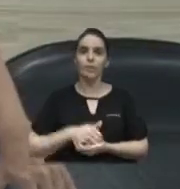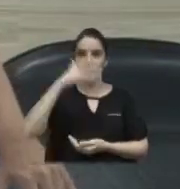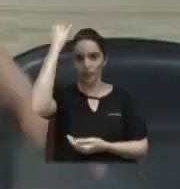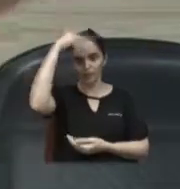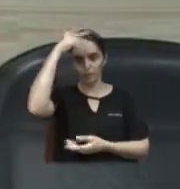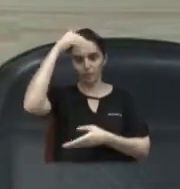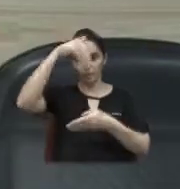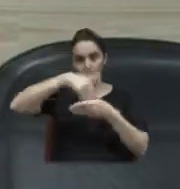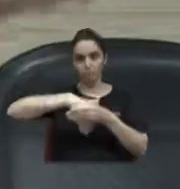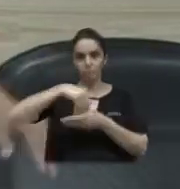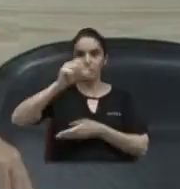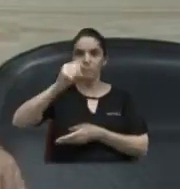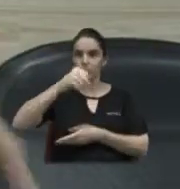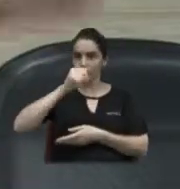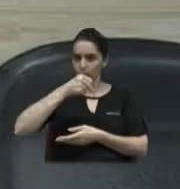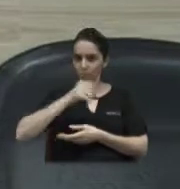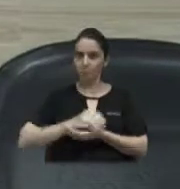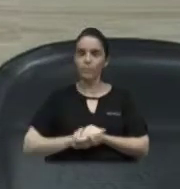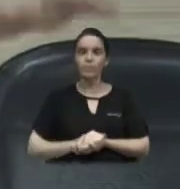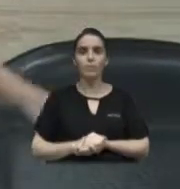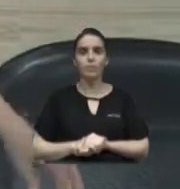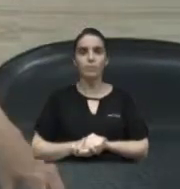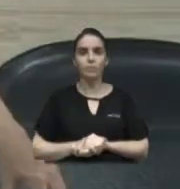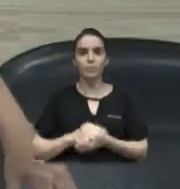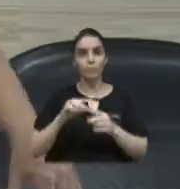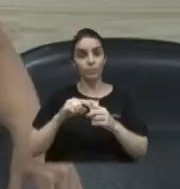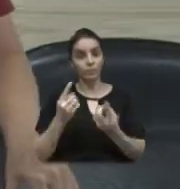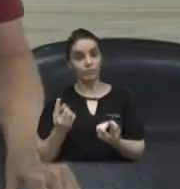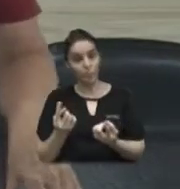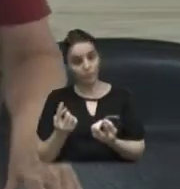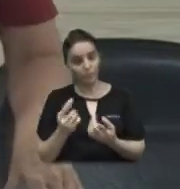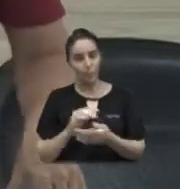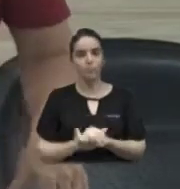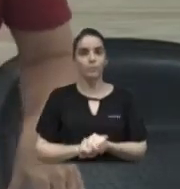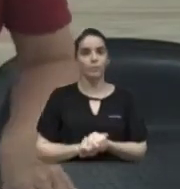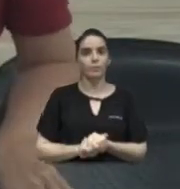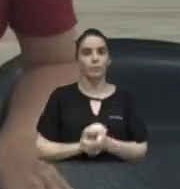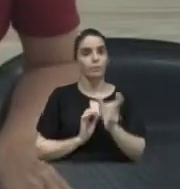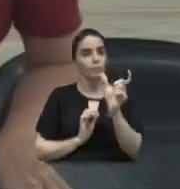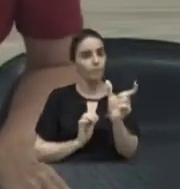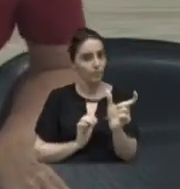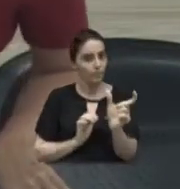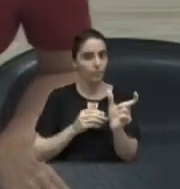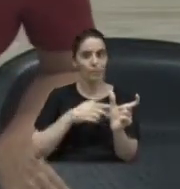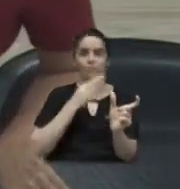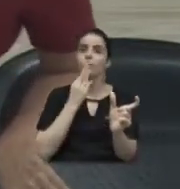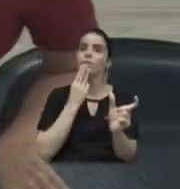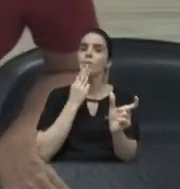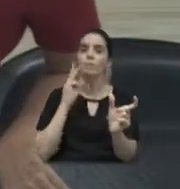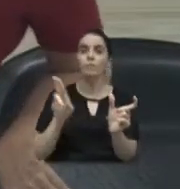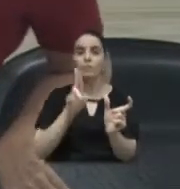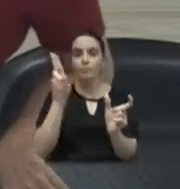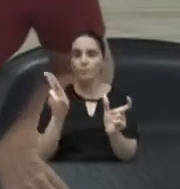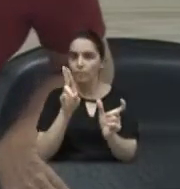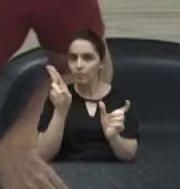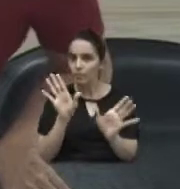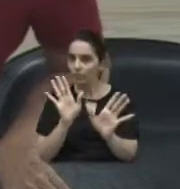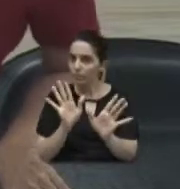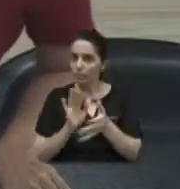favorável, embora com ressalvas pela palavra utilizada. Todos sabem aqui que eu